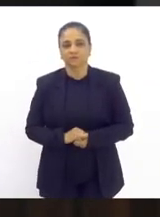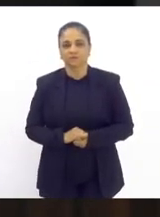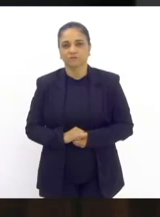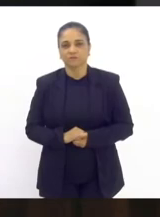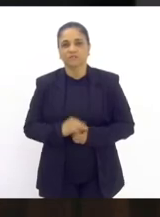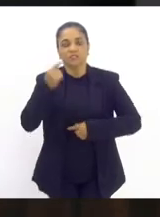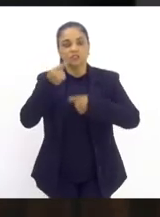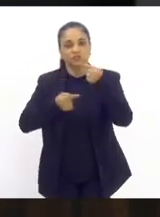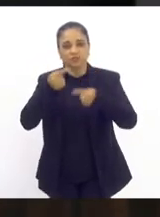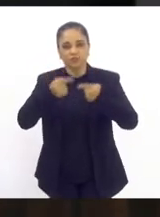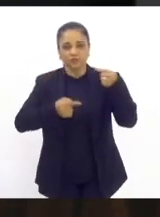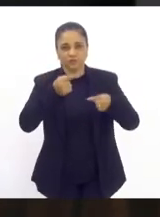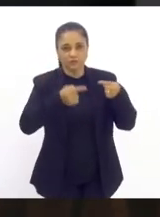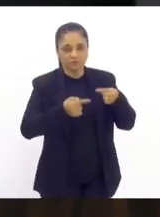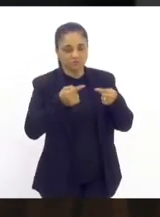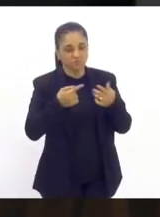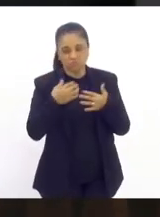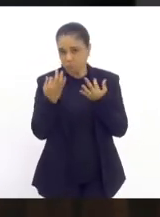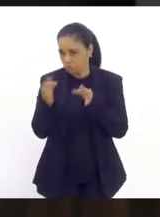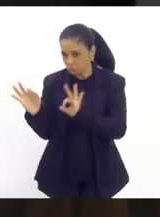em discussão